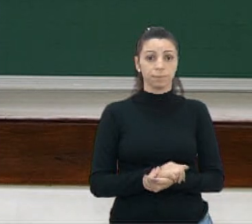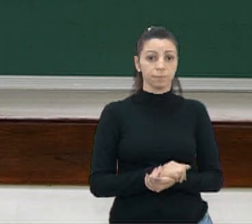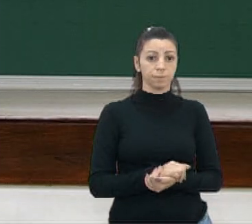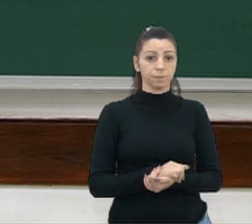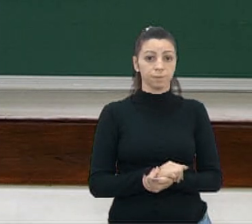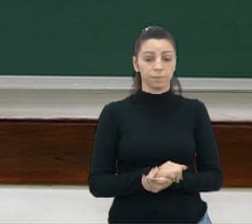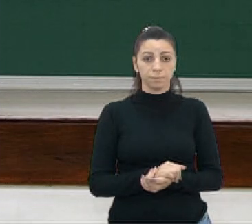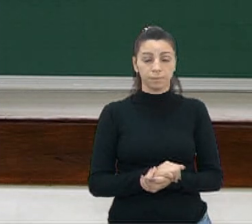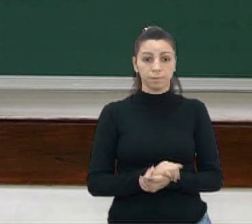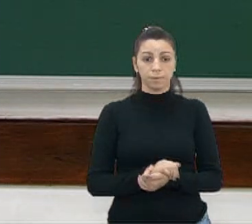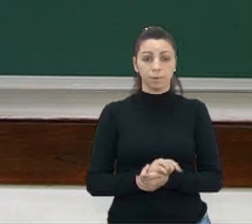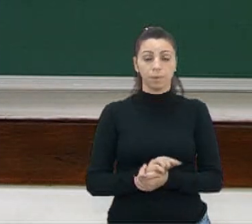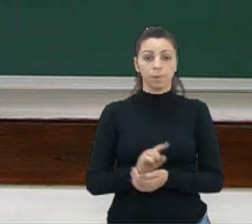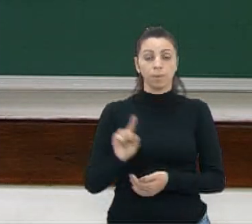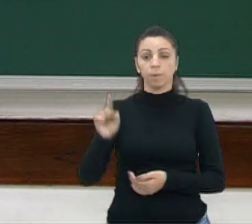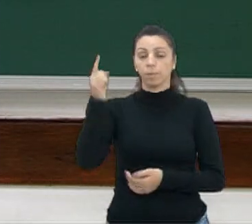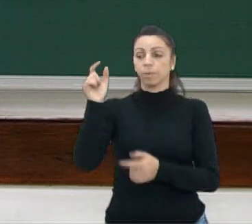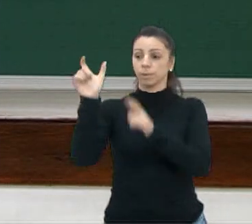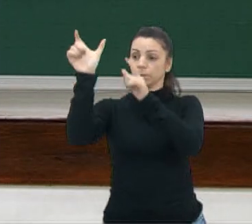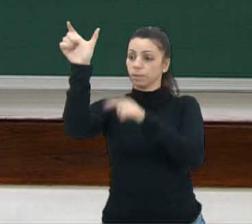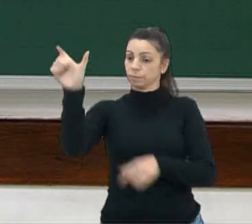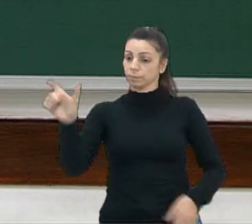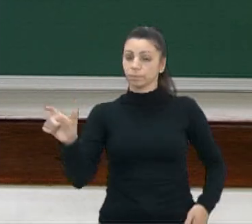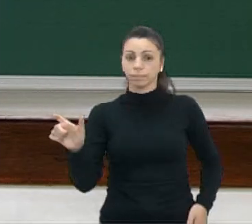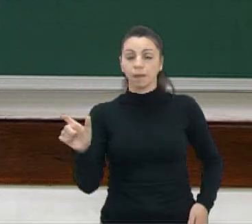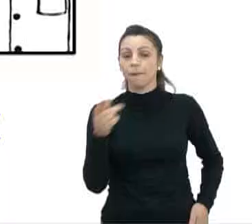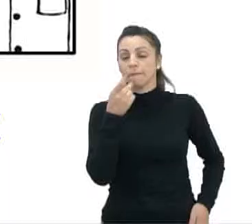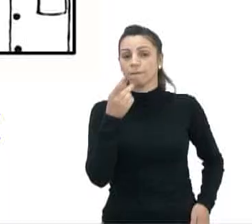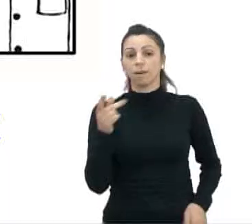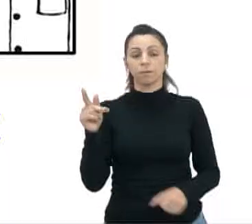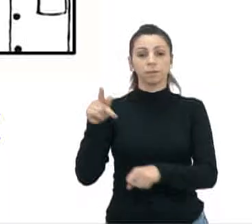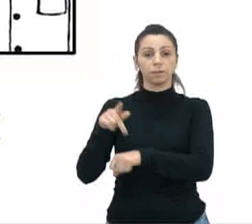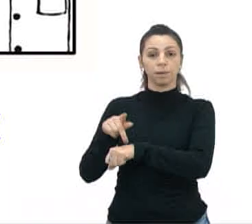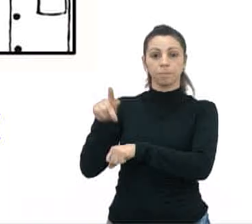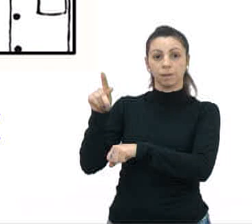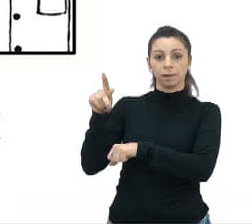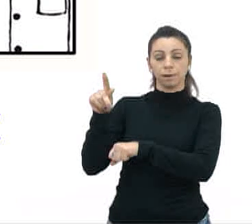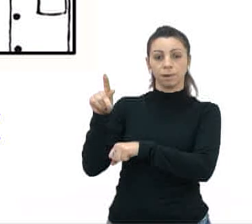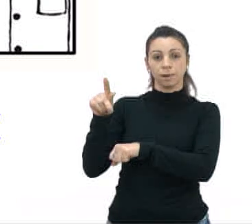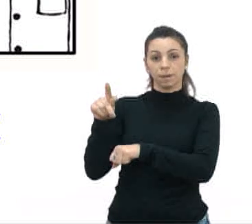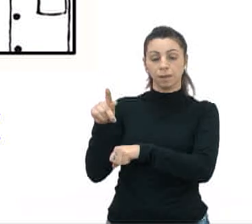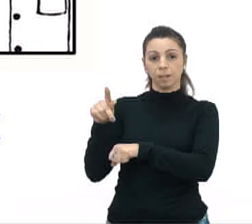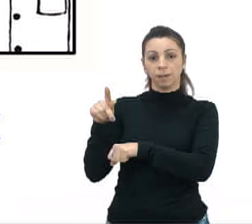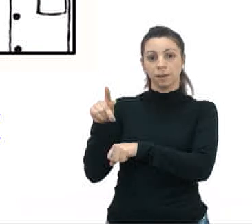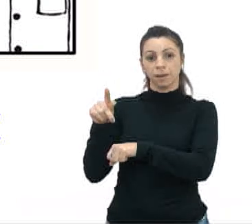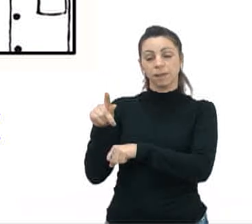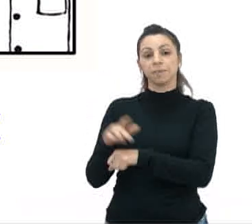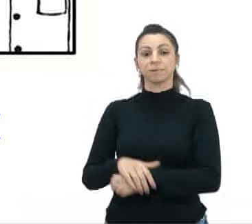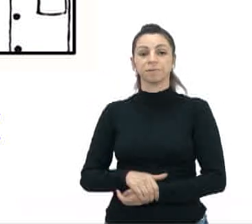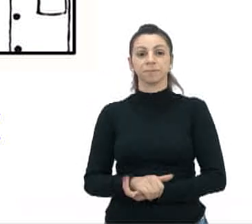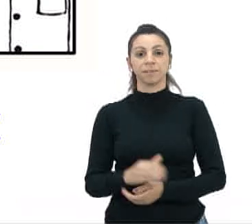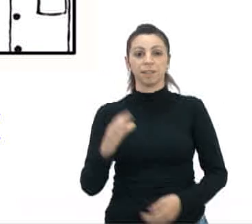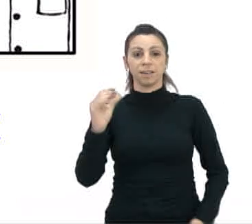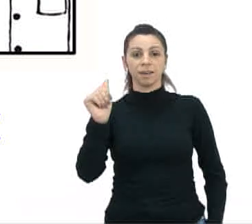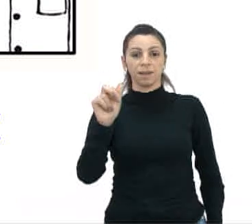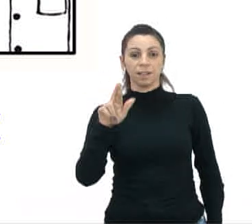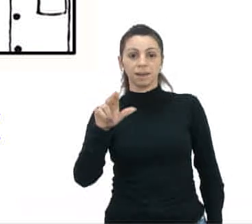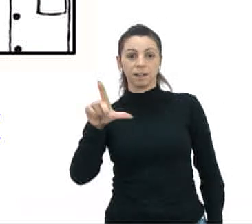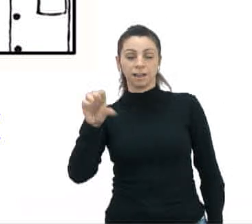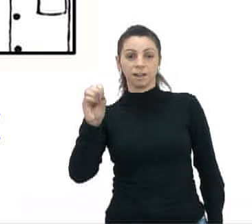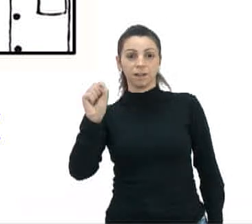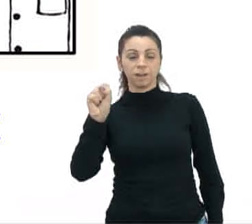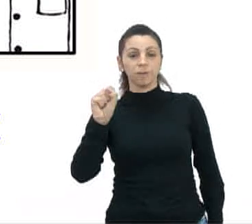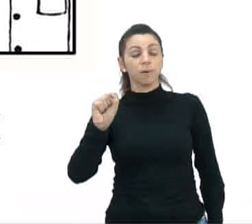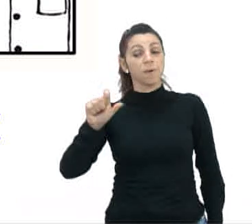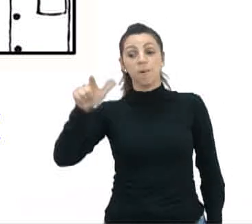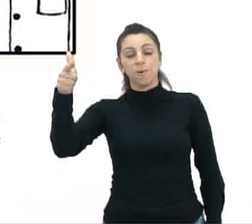Quando no último quadrinho ele fala assim, eu estava falando da pedra do Carlos, daí ele fala, no meio do Carlinho tinha uma pedra. Aí, viu? Aí faz uma